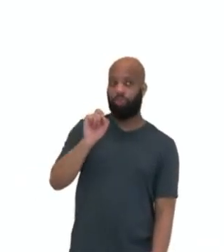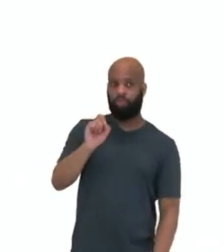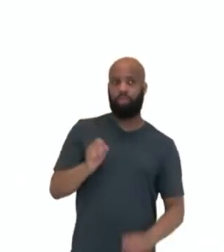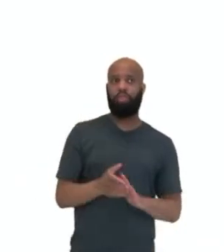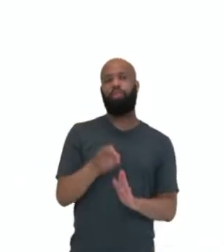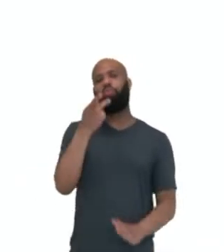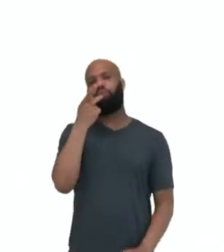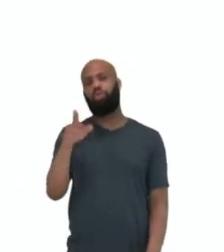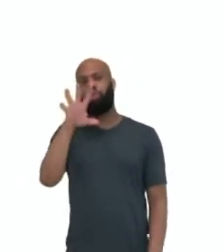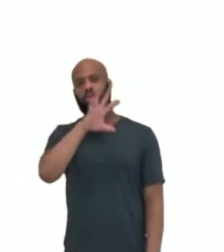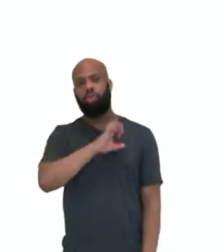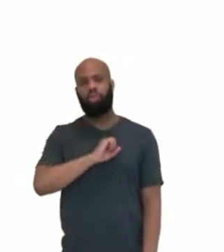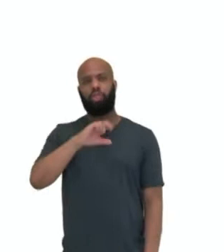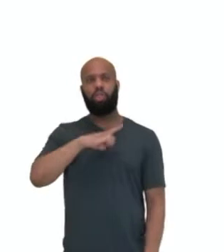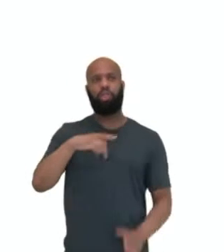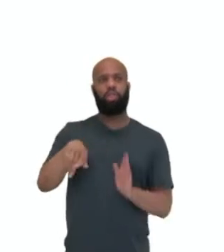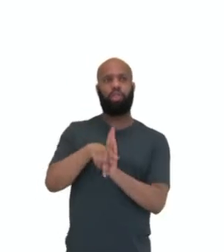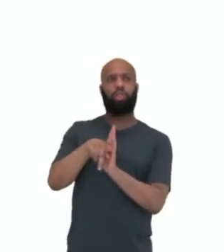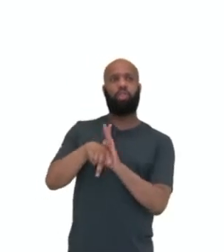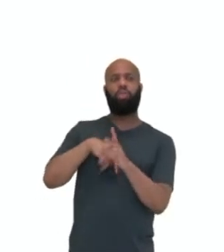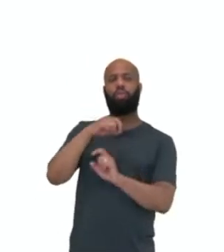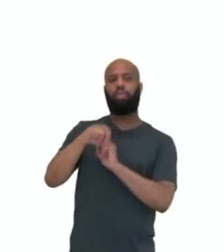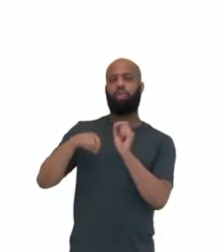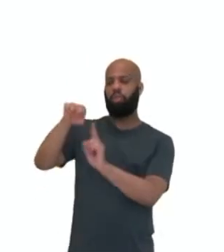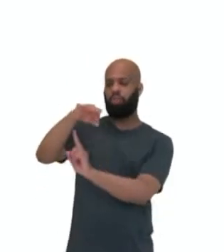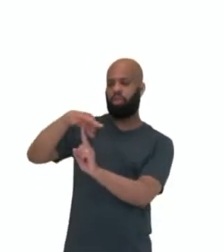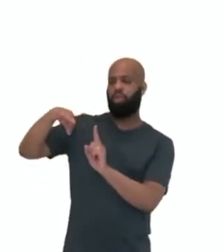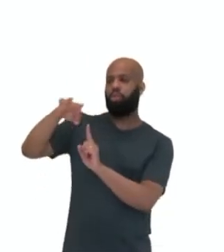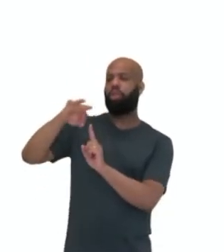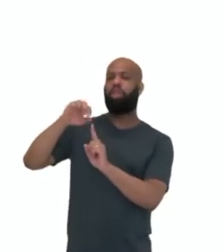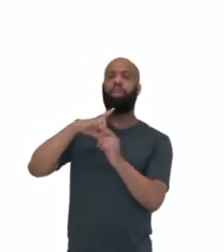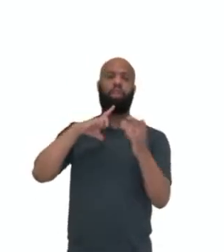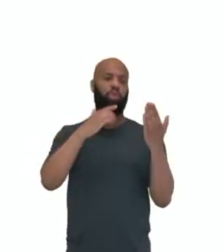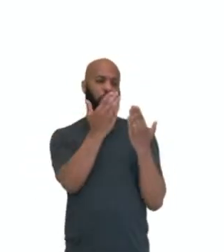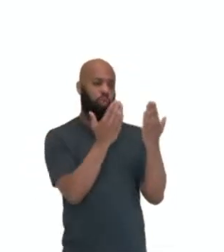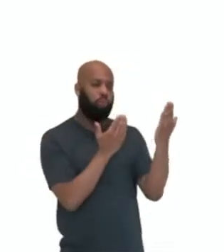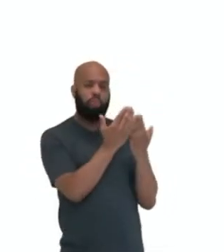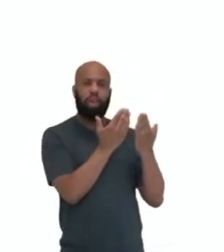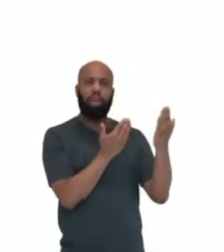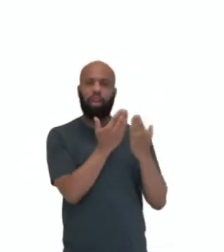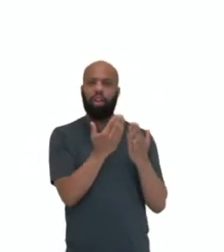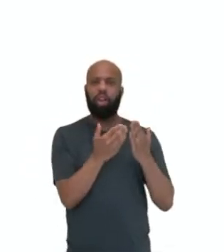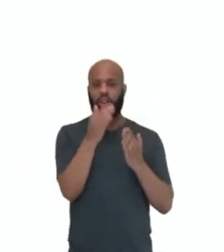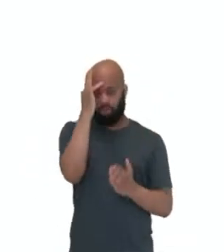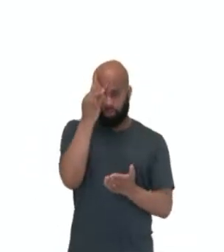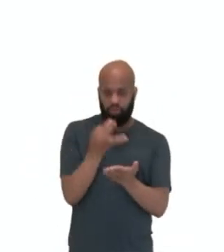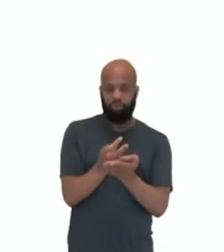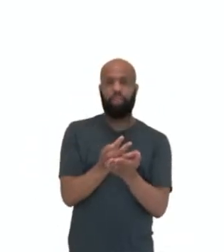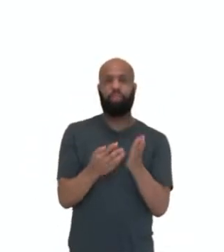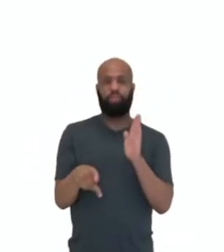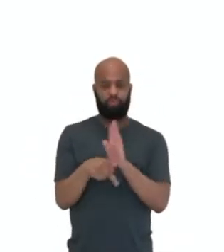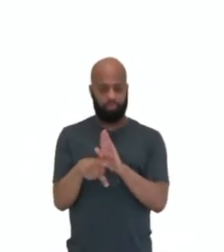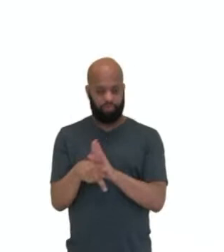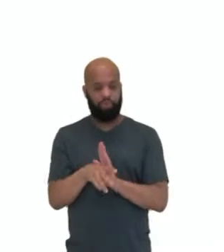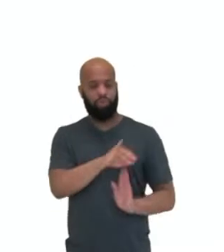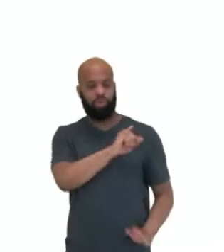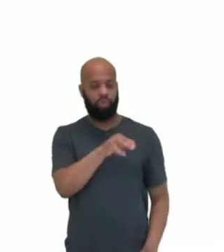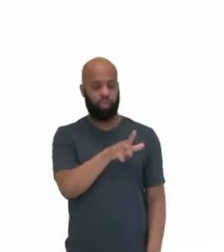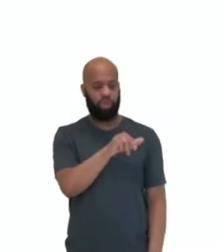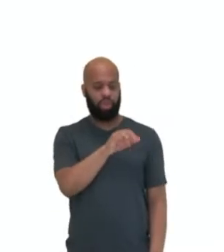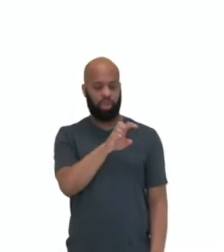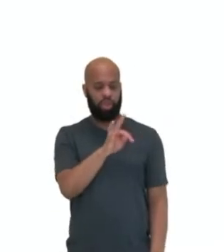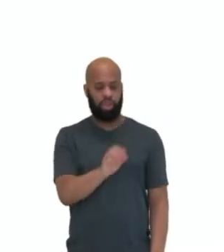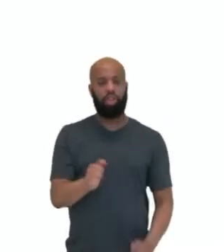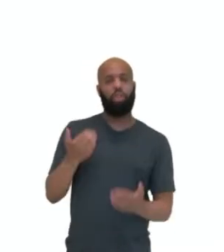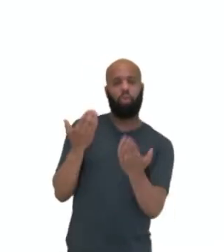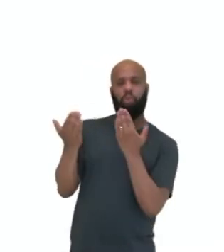do amor pelo Espírito Santo e fez uma analogia da devoção à Julieta com a fé religiosa.